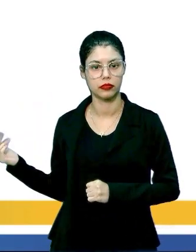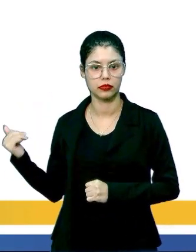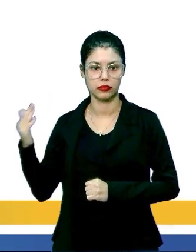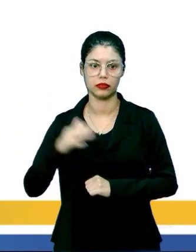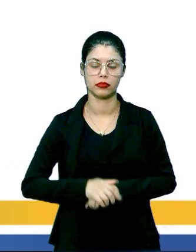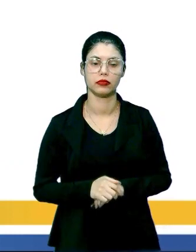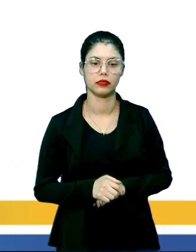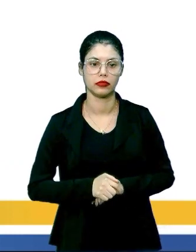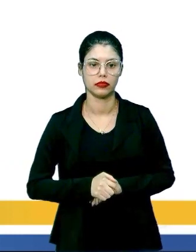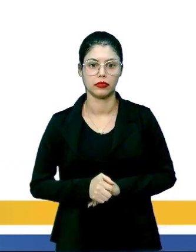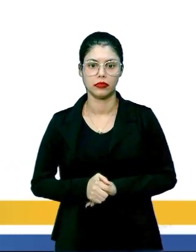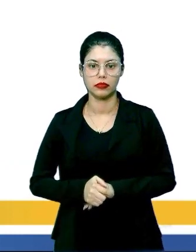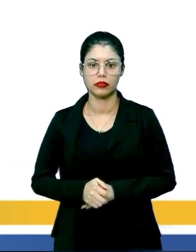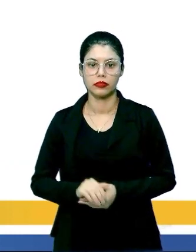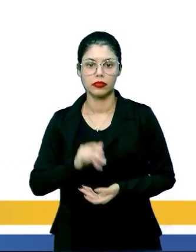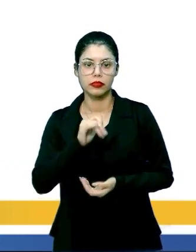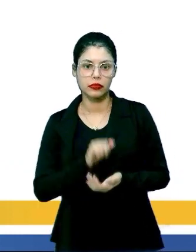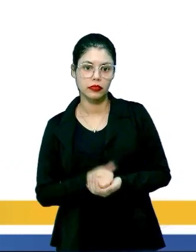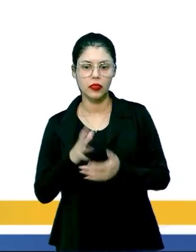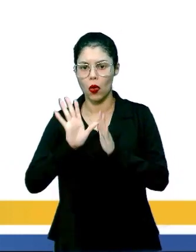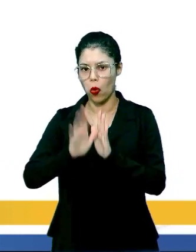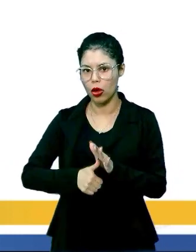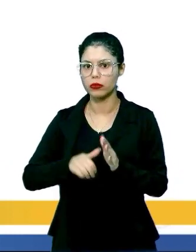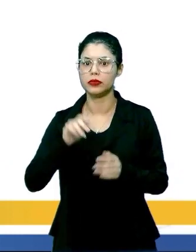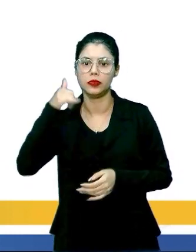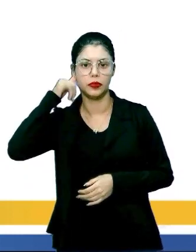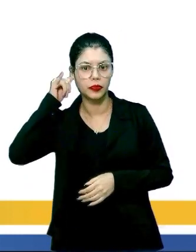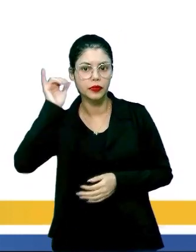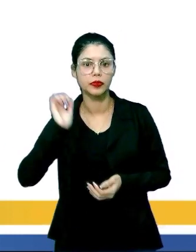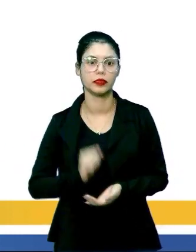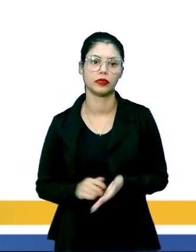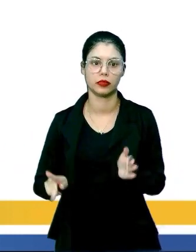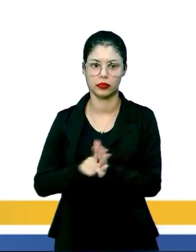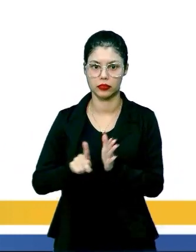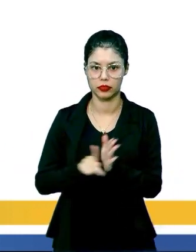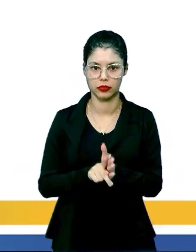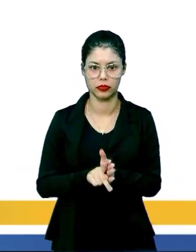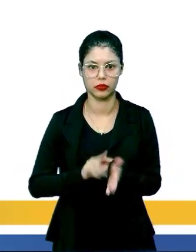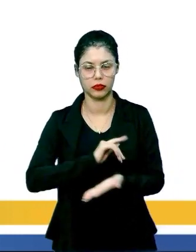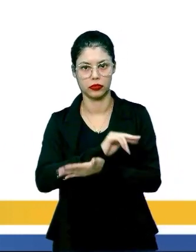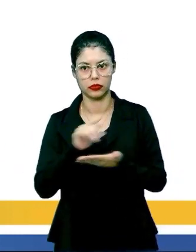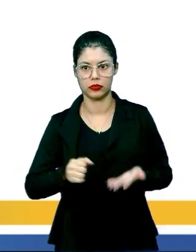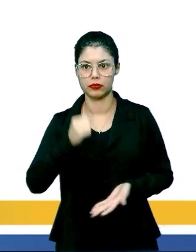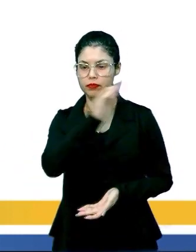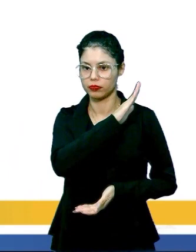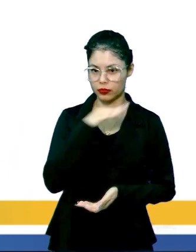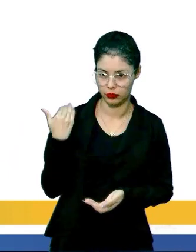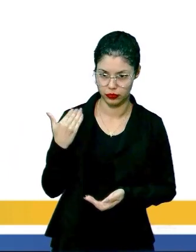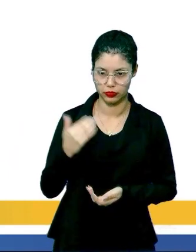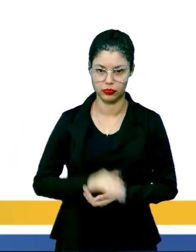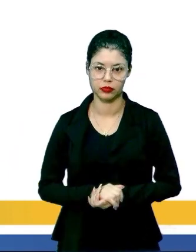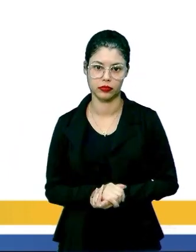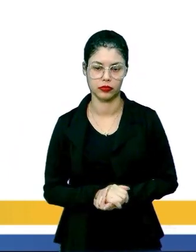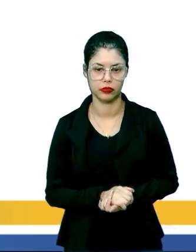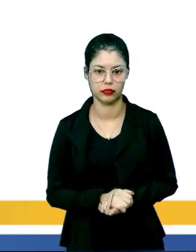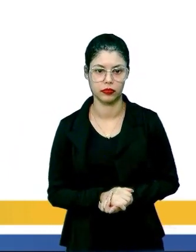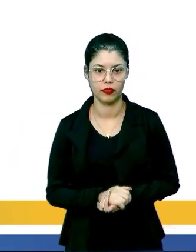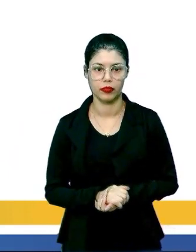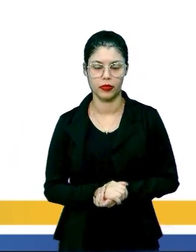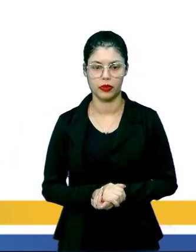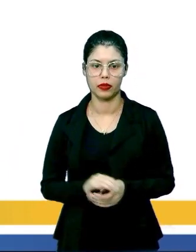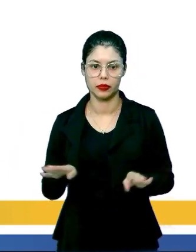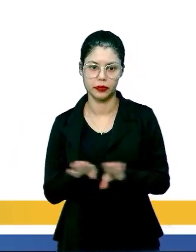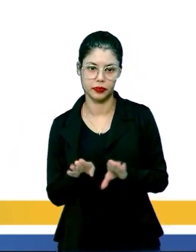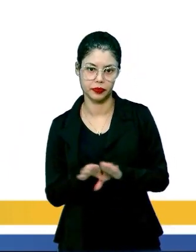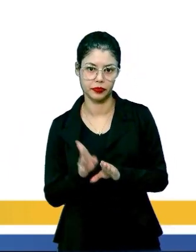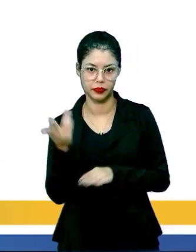famosos na história do cangaço. Eles roubavam o gado, saqueavam propriedades e cometiam dezenas de assassinatos também